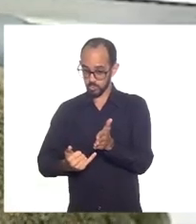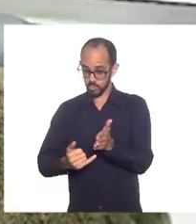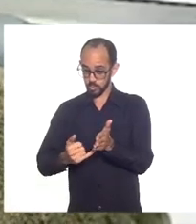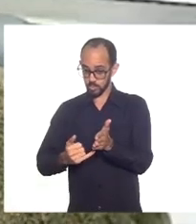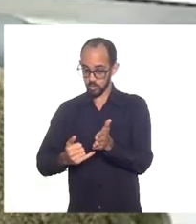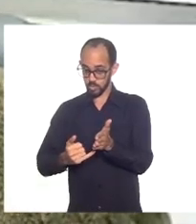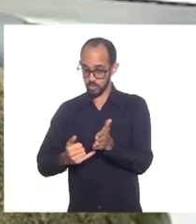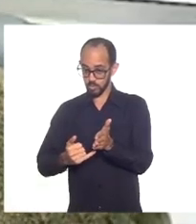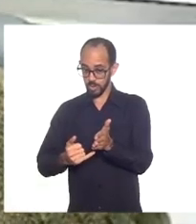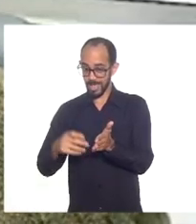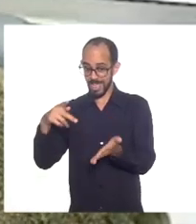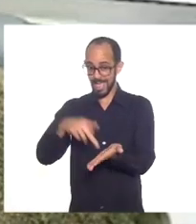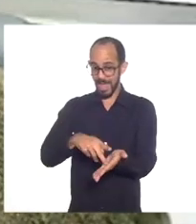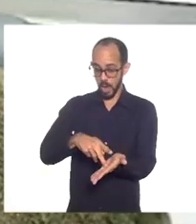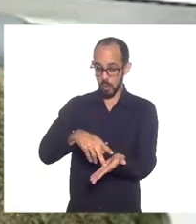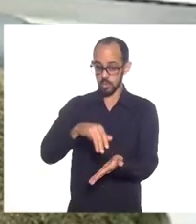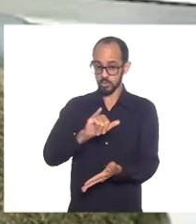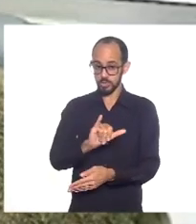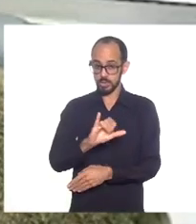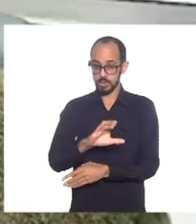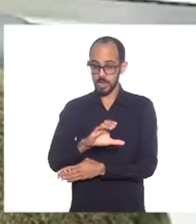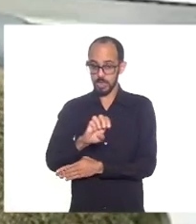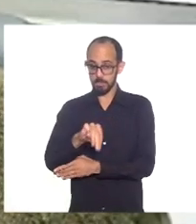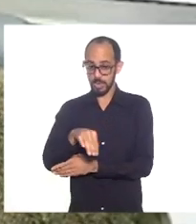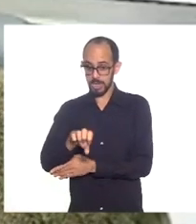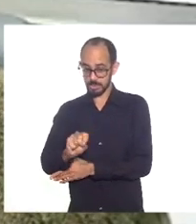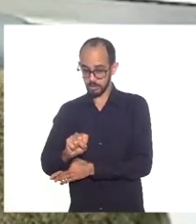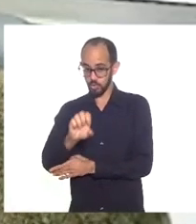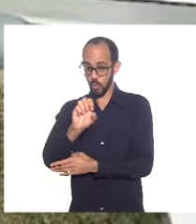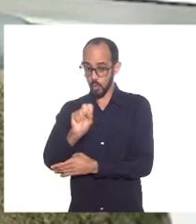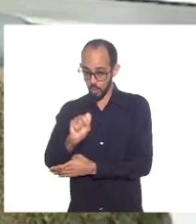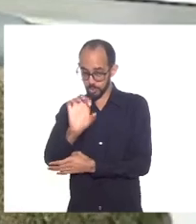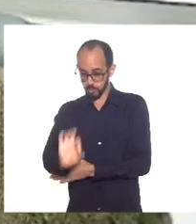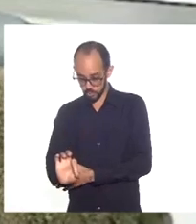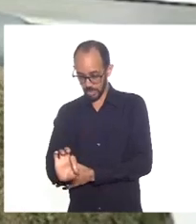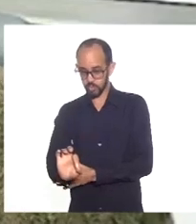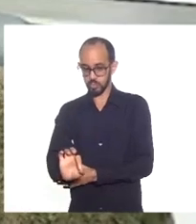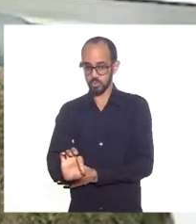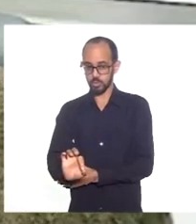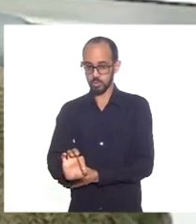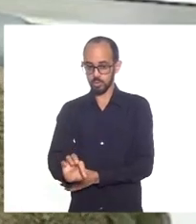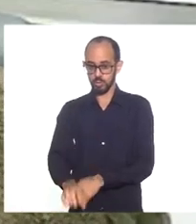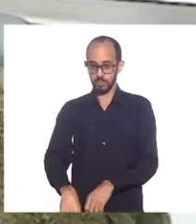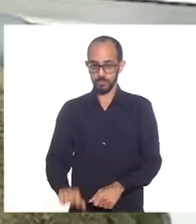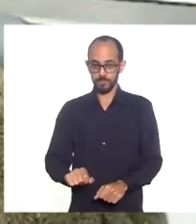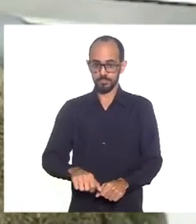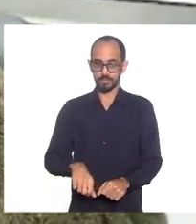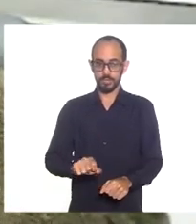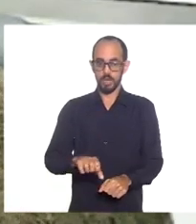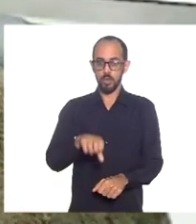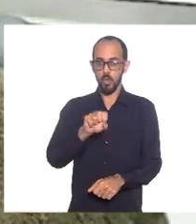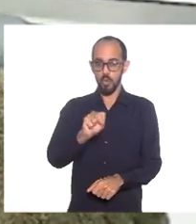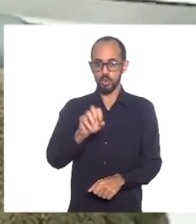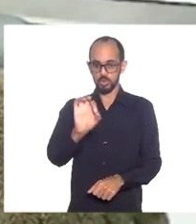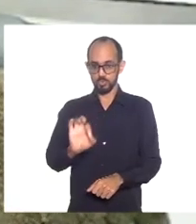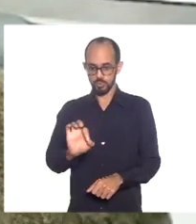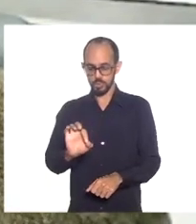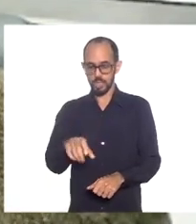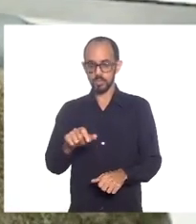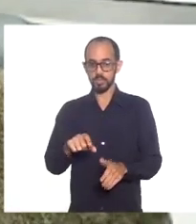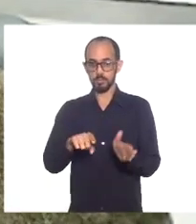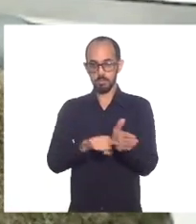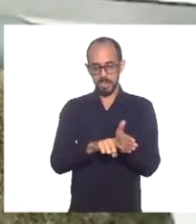de ICMS sobre a sua exportação de 8%, alíquota de 13% menos 5% dos